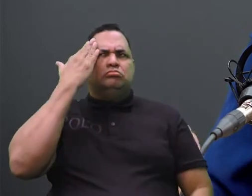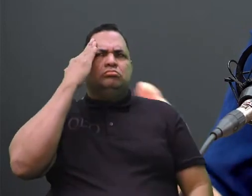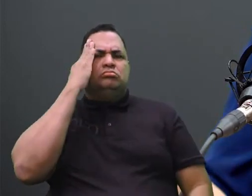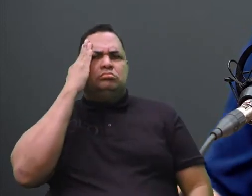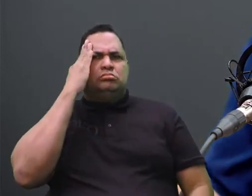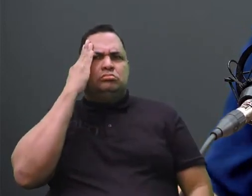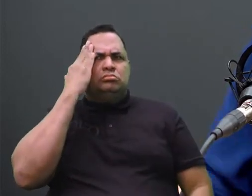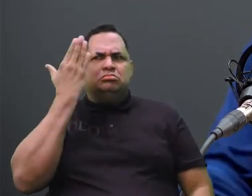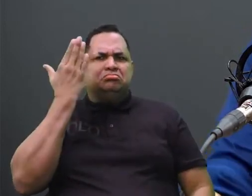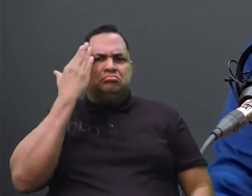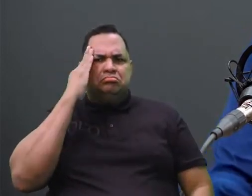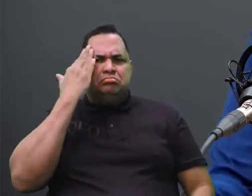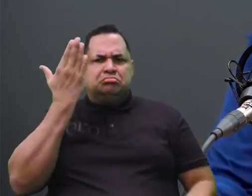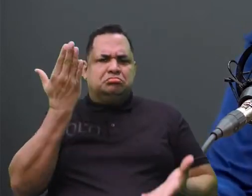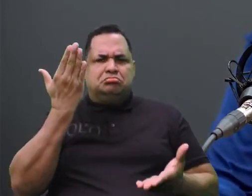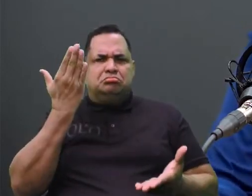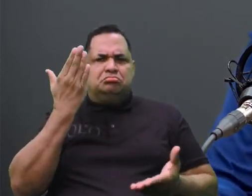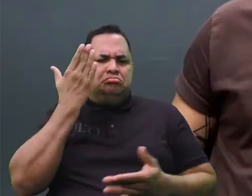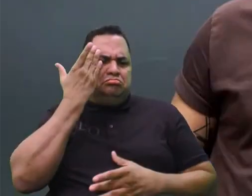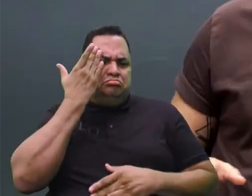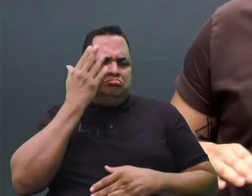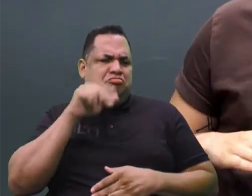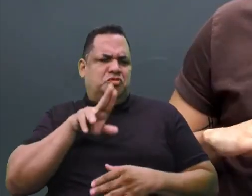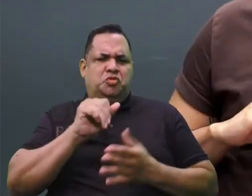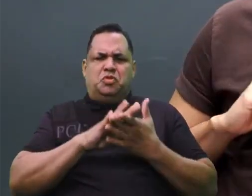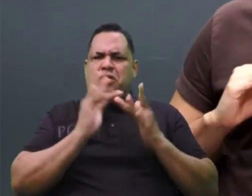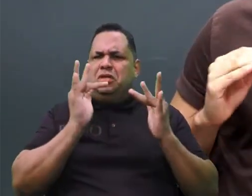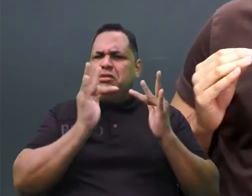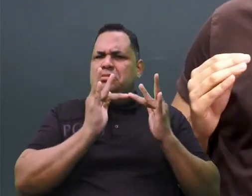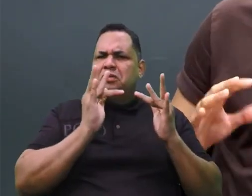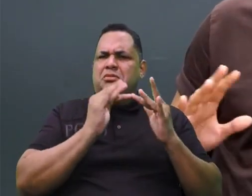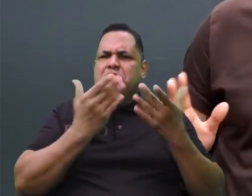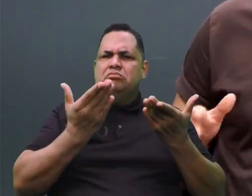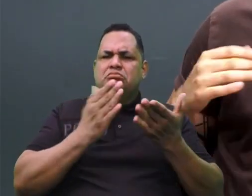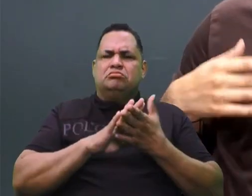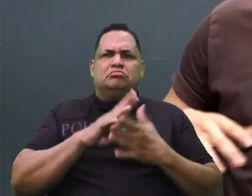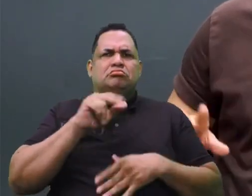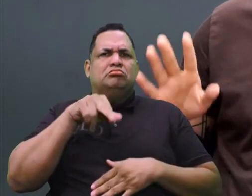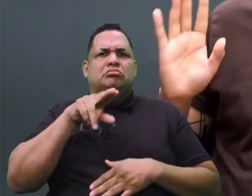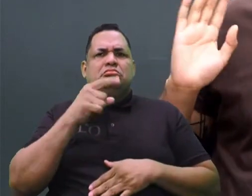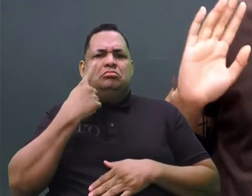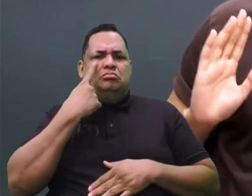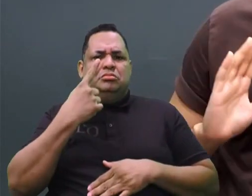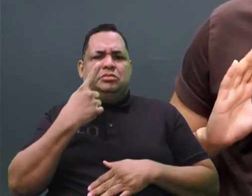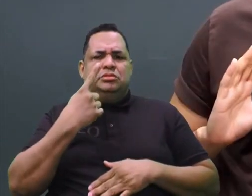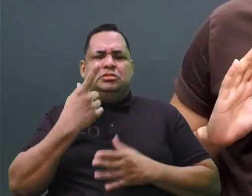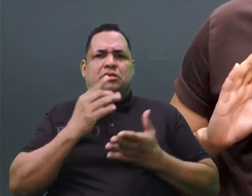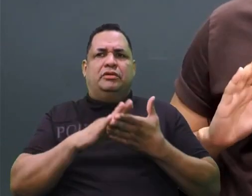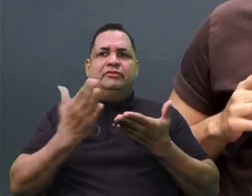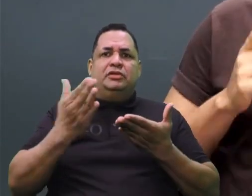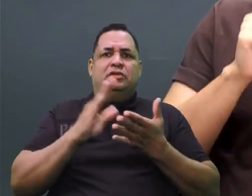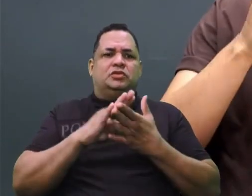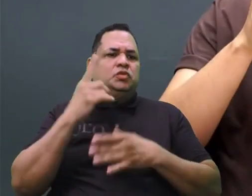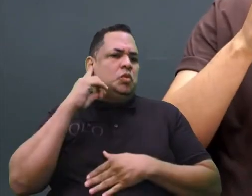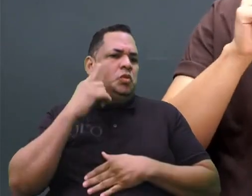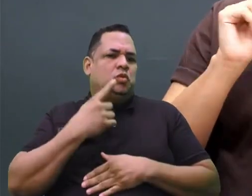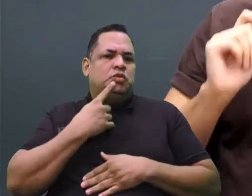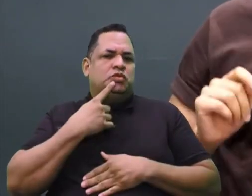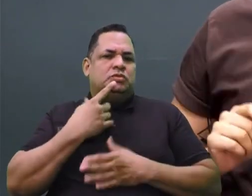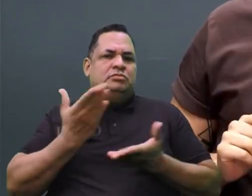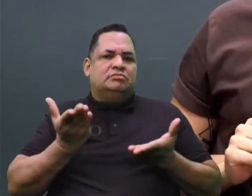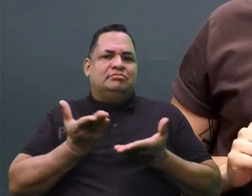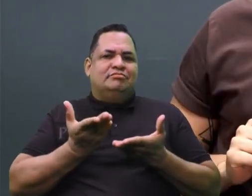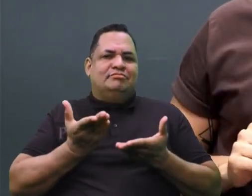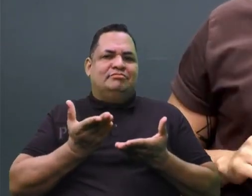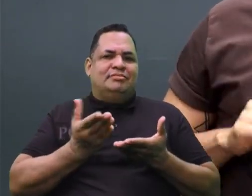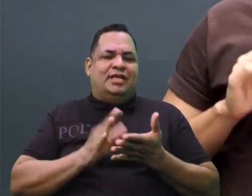Surdos? Contato nunca... Zero. Nunca tinha visto um surdo, se viu, passou despercebido, igual eu sempre falo para os